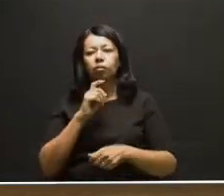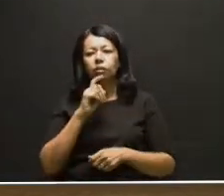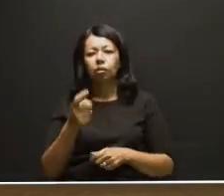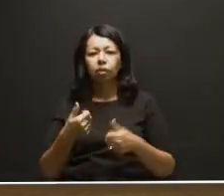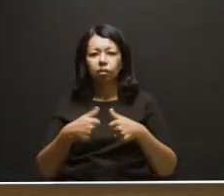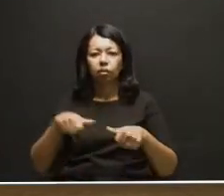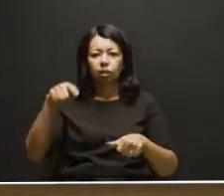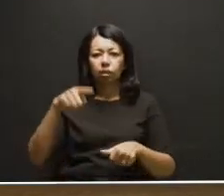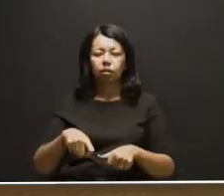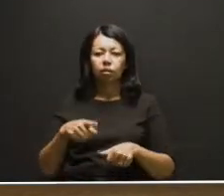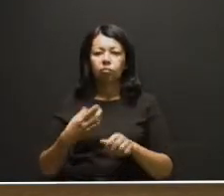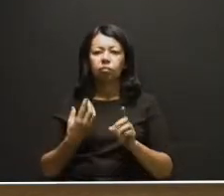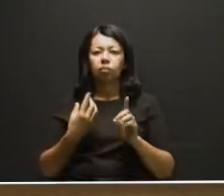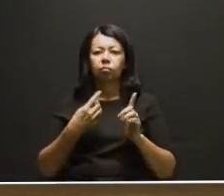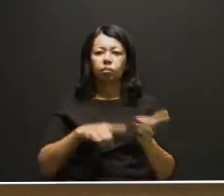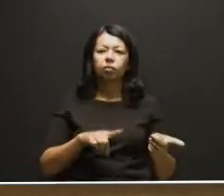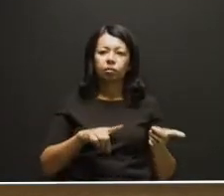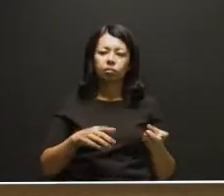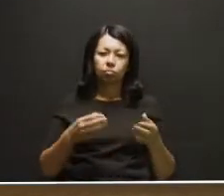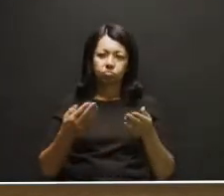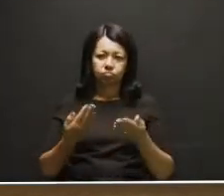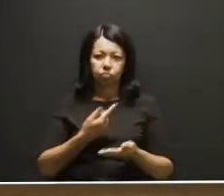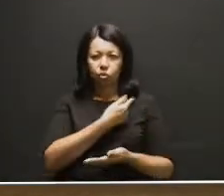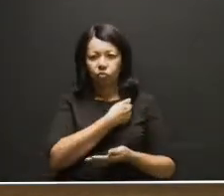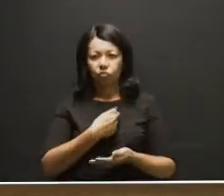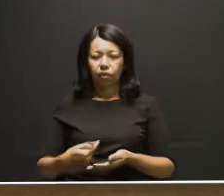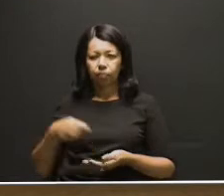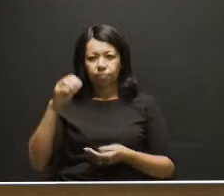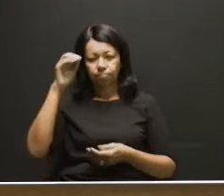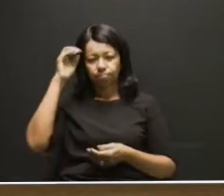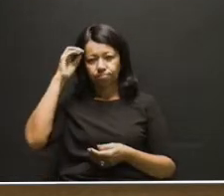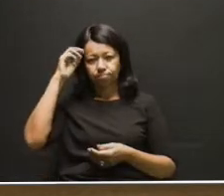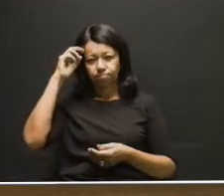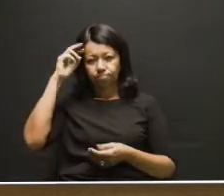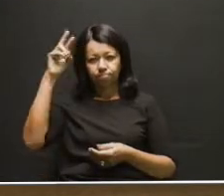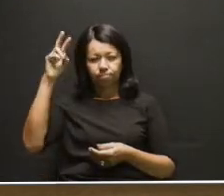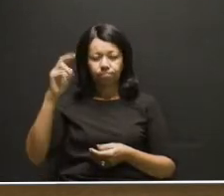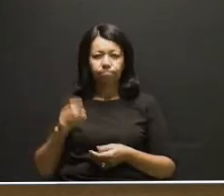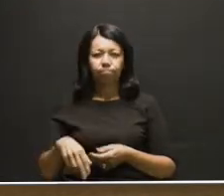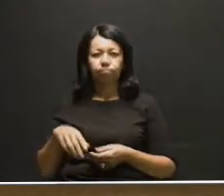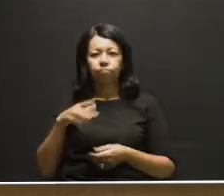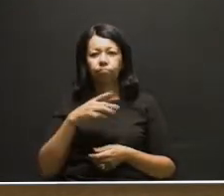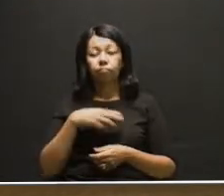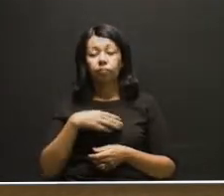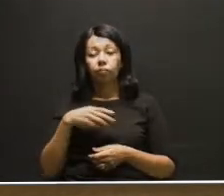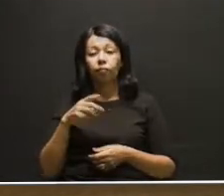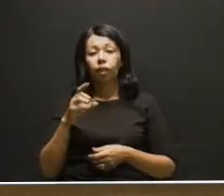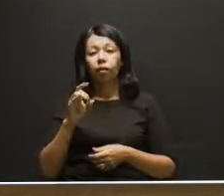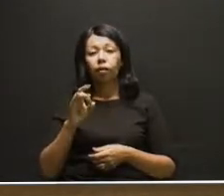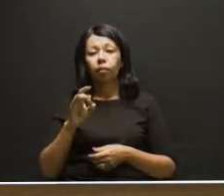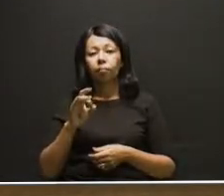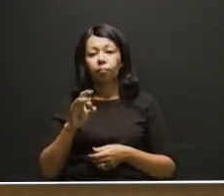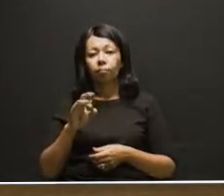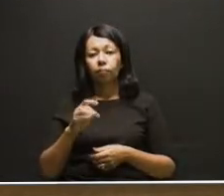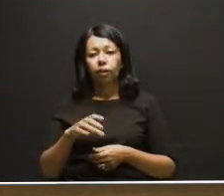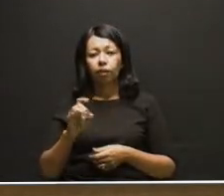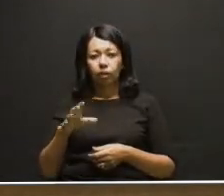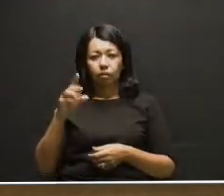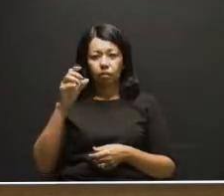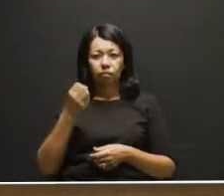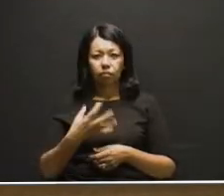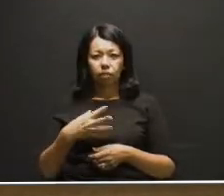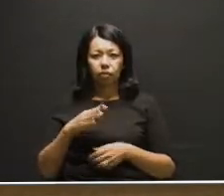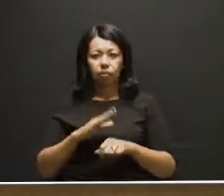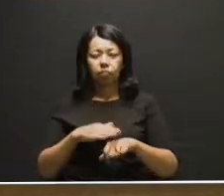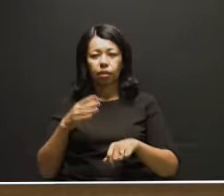está aqui para fazer oposição o meu sonho pessoal cada vez mais é que a minha cidade dê certo eu